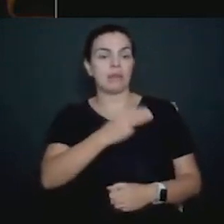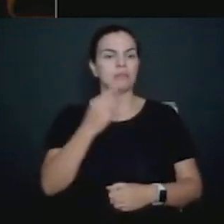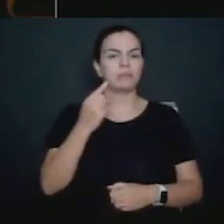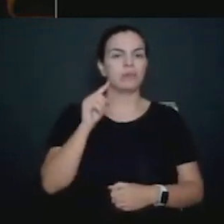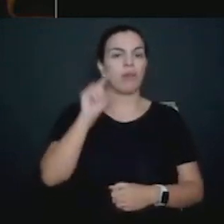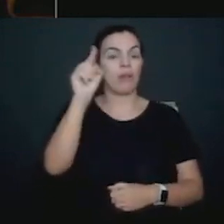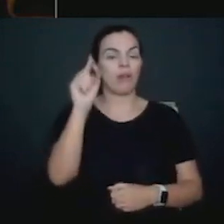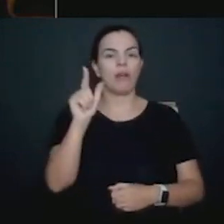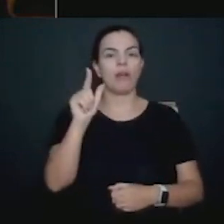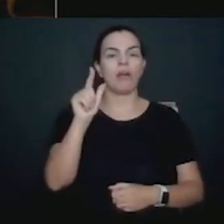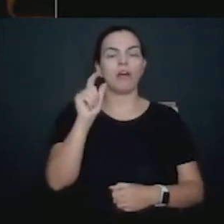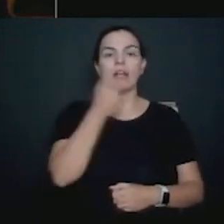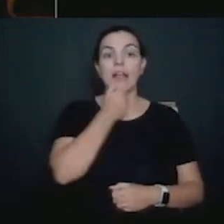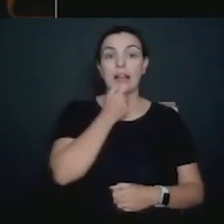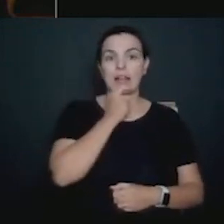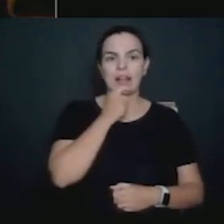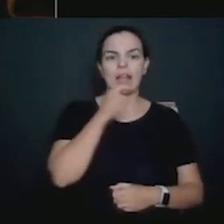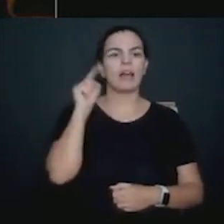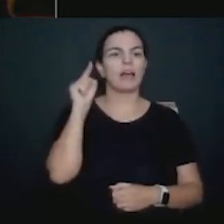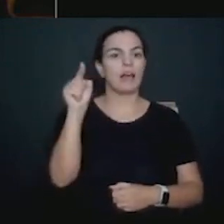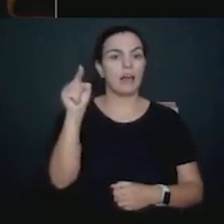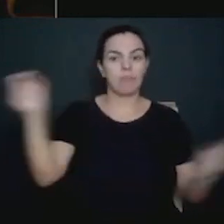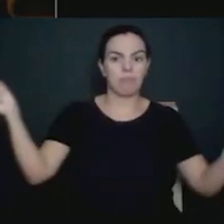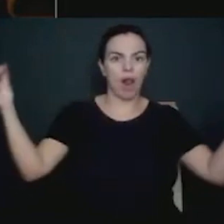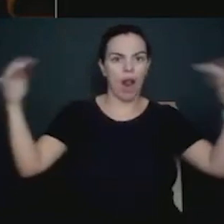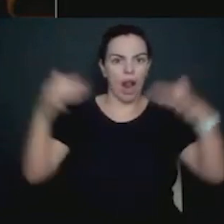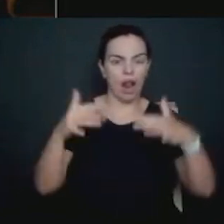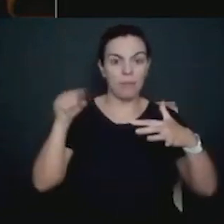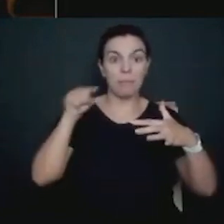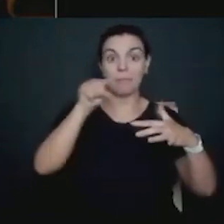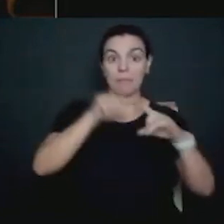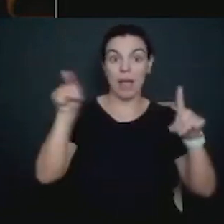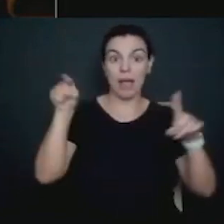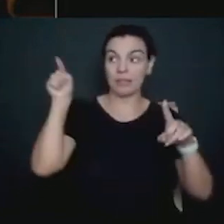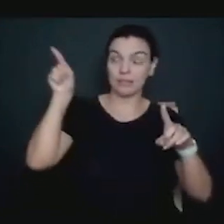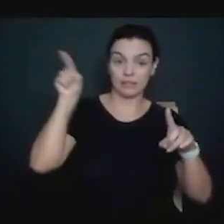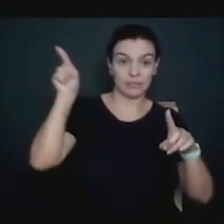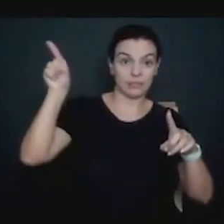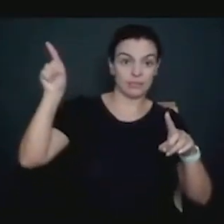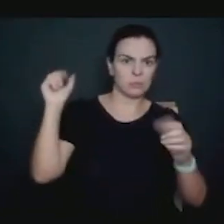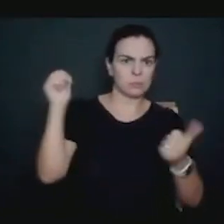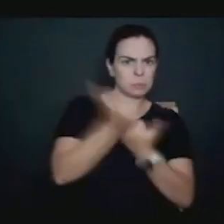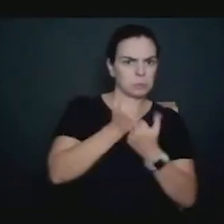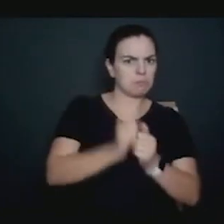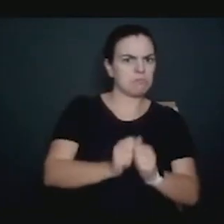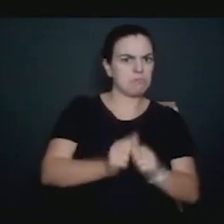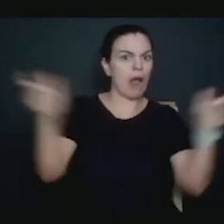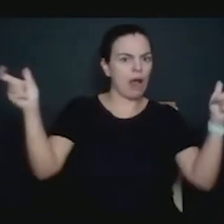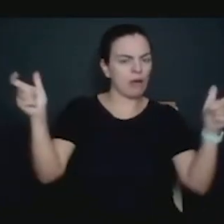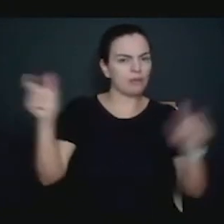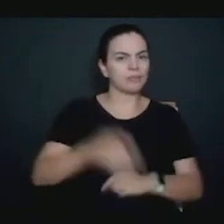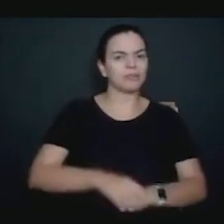Churchill quatro Reis cinco rainhas pelo menos 70 presidentes e primeiros